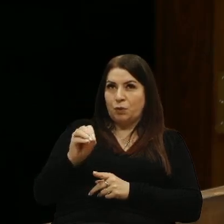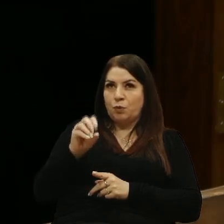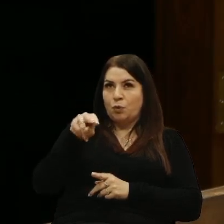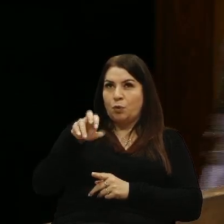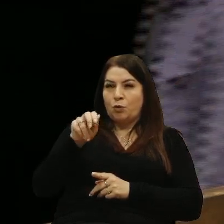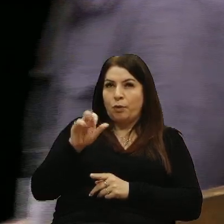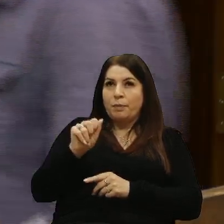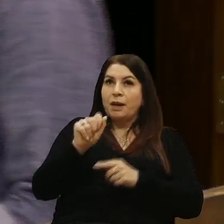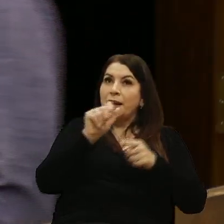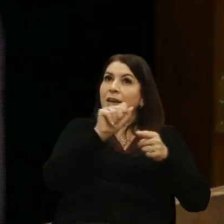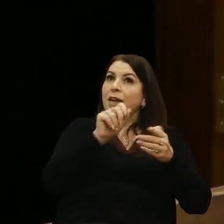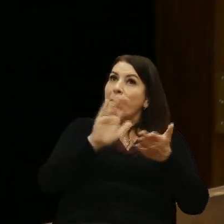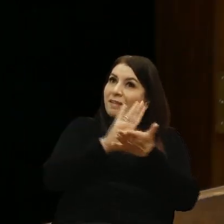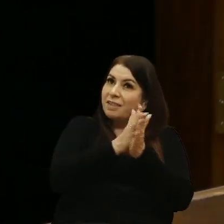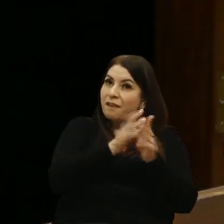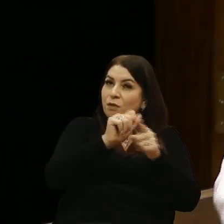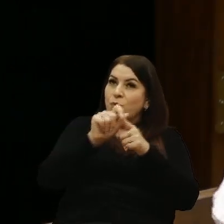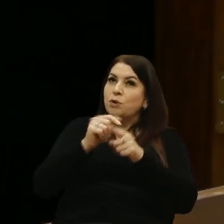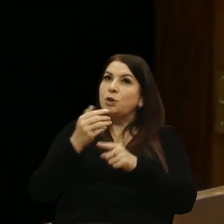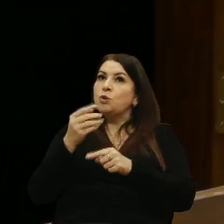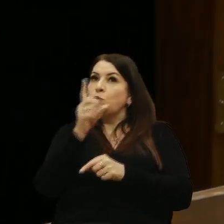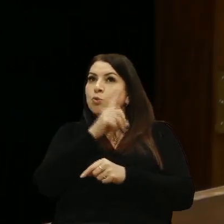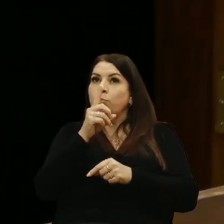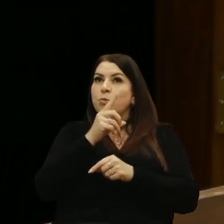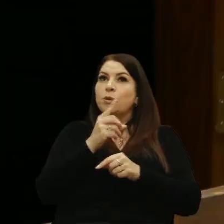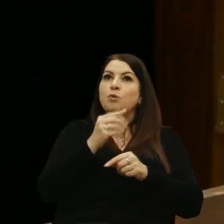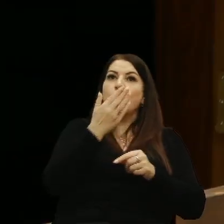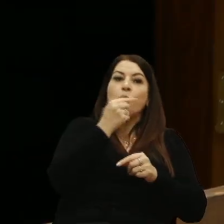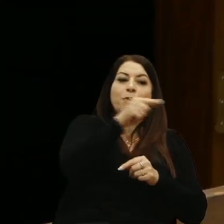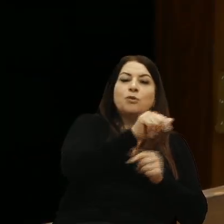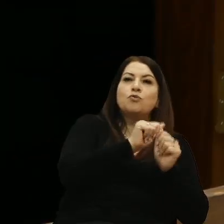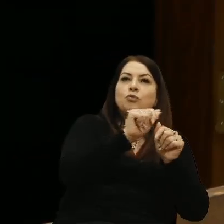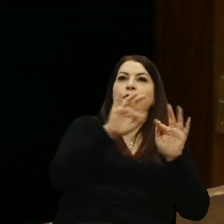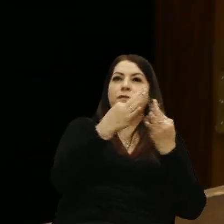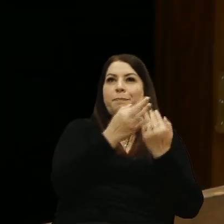de aluguel e no domingo almoçava com a família Bolsonaro.